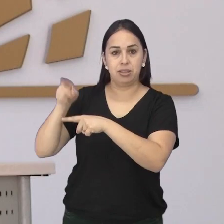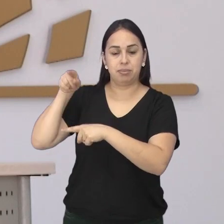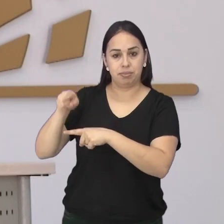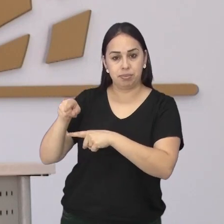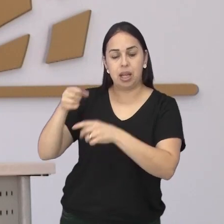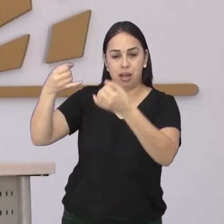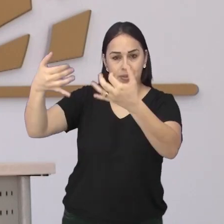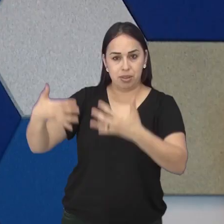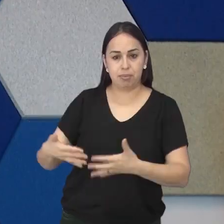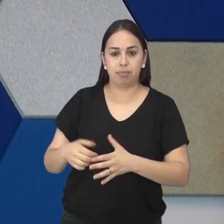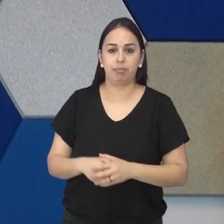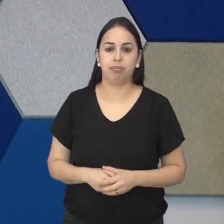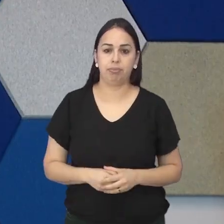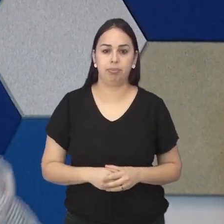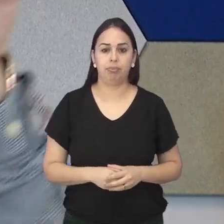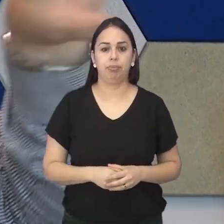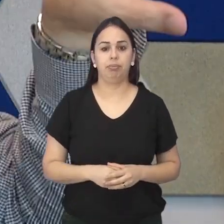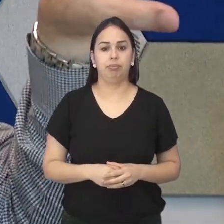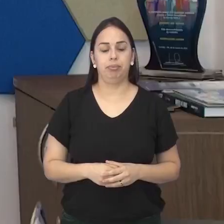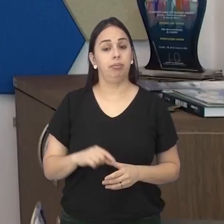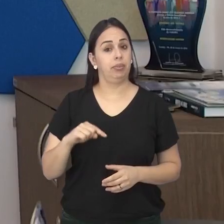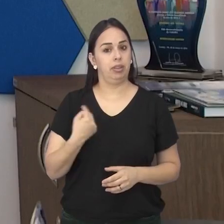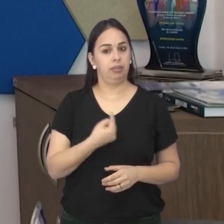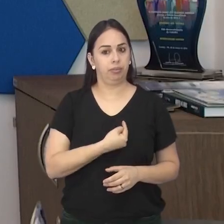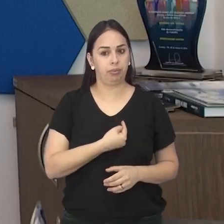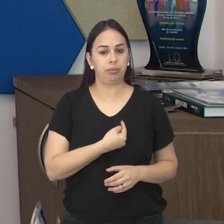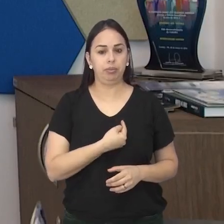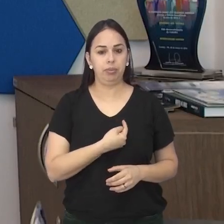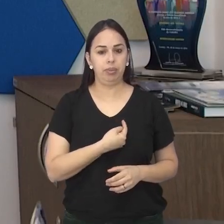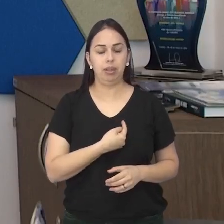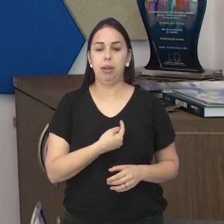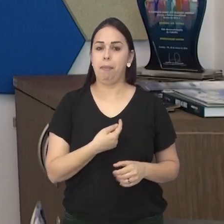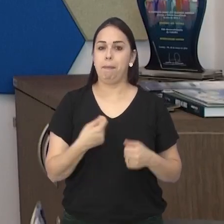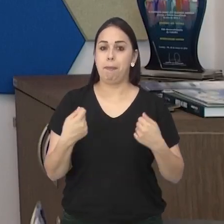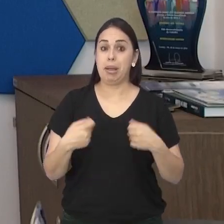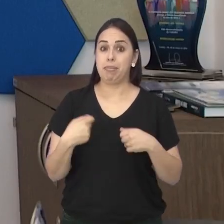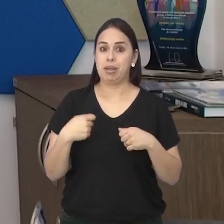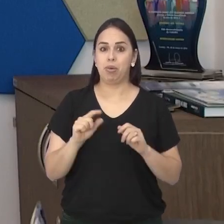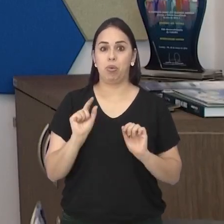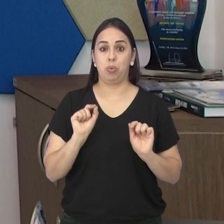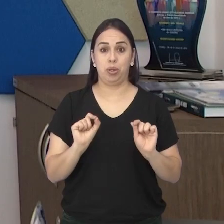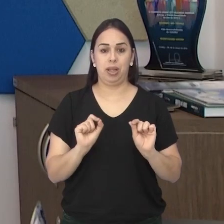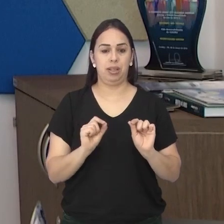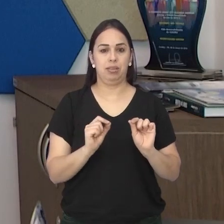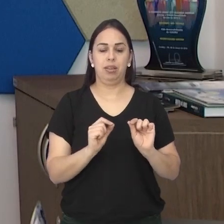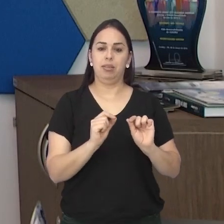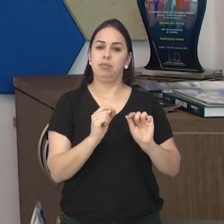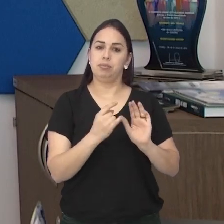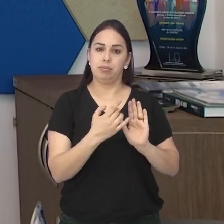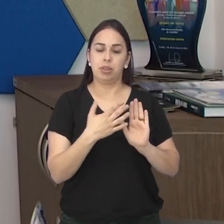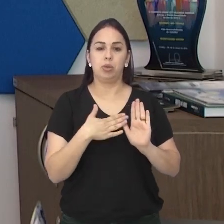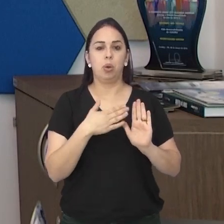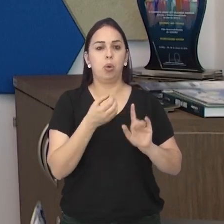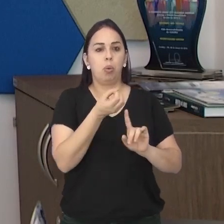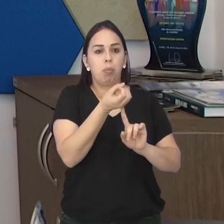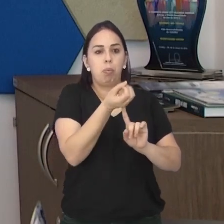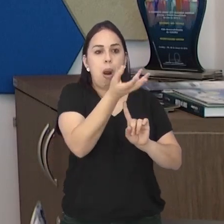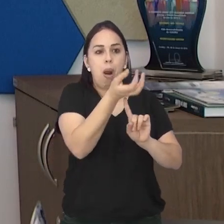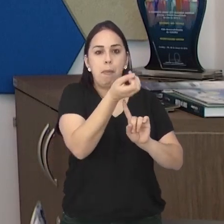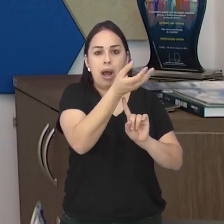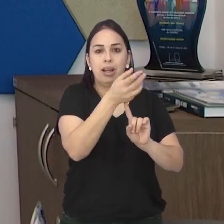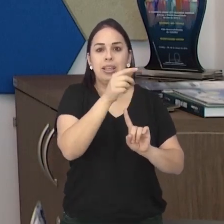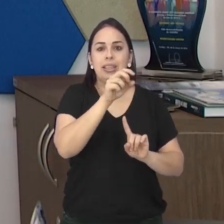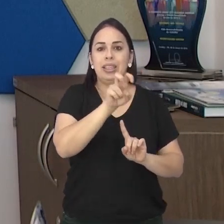Parque Tecnológico, Marcelo Nunes. Bom, a gente precisava primeiro da liberação que aconteceu agora do